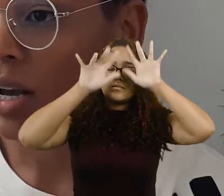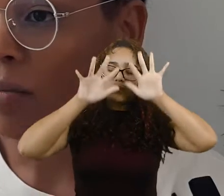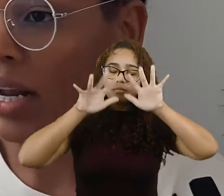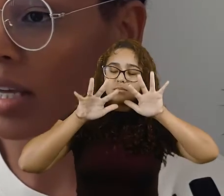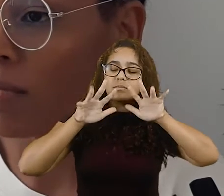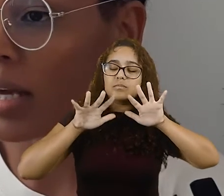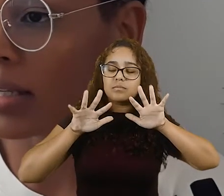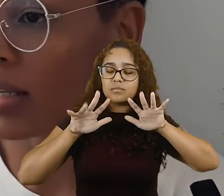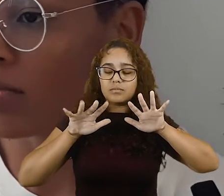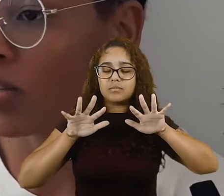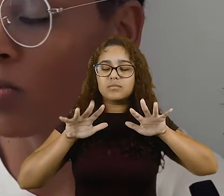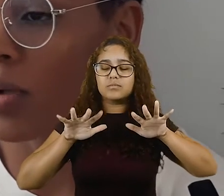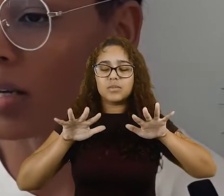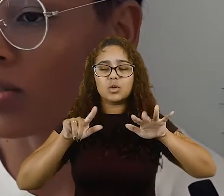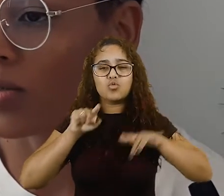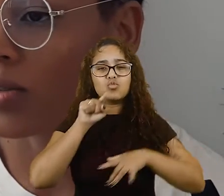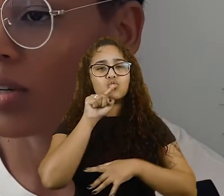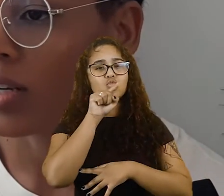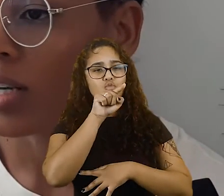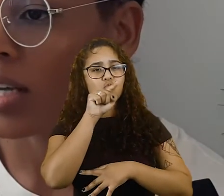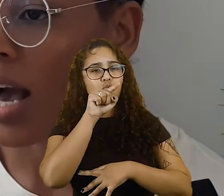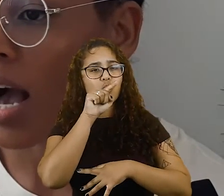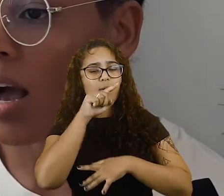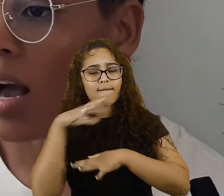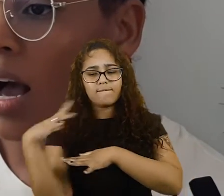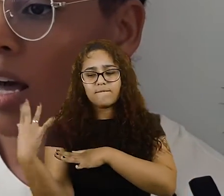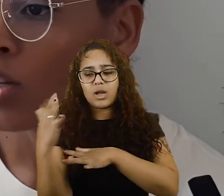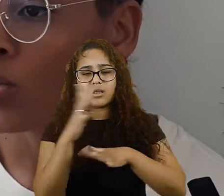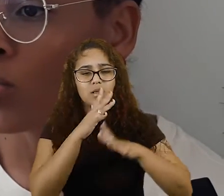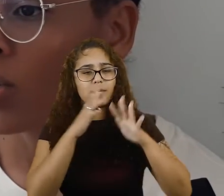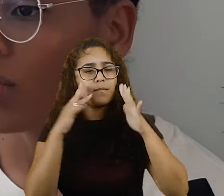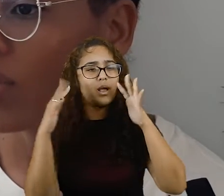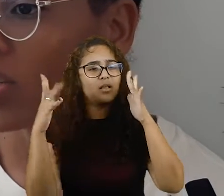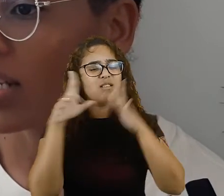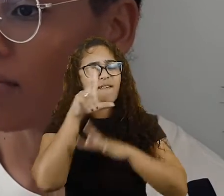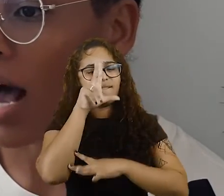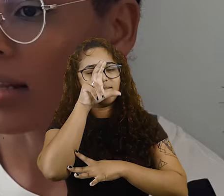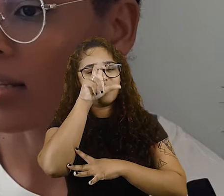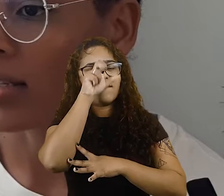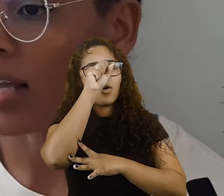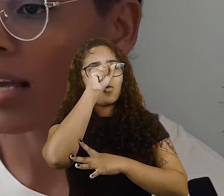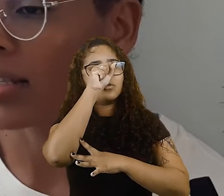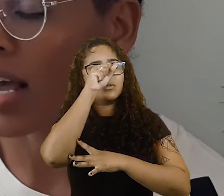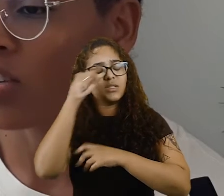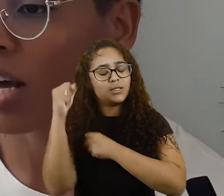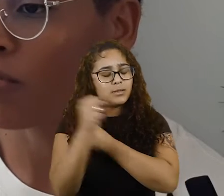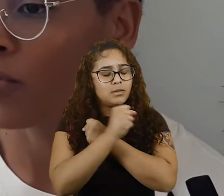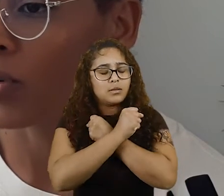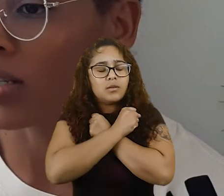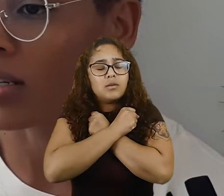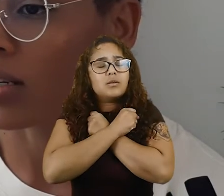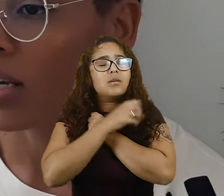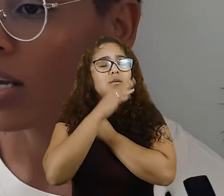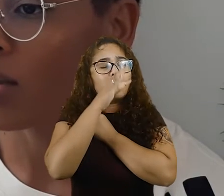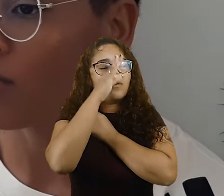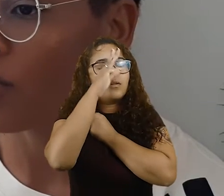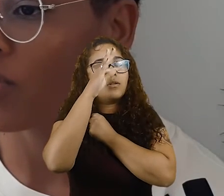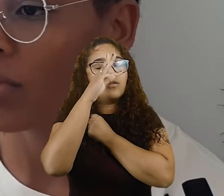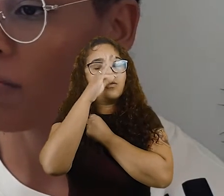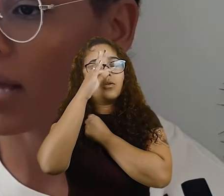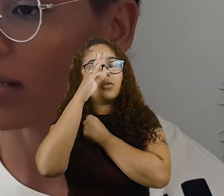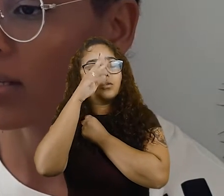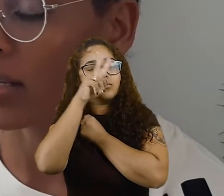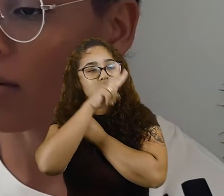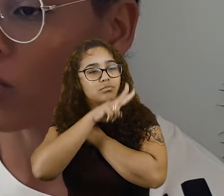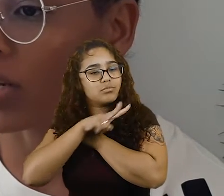cheiro, para que benzas-me do banzo. E tu que vens das matas, és cerne da força,